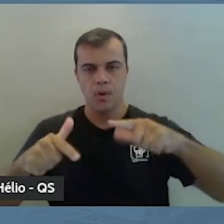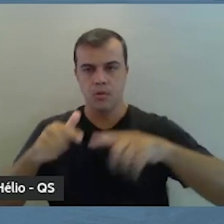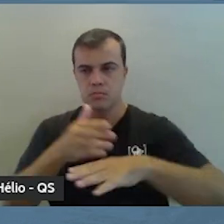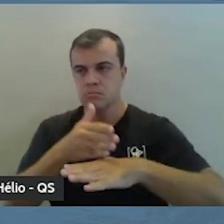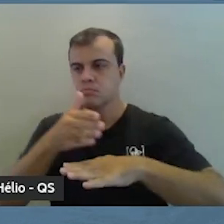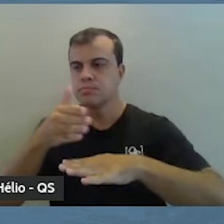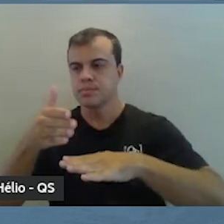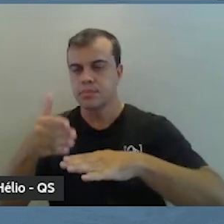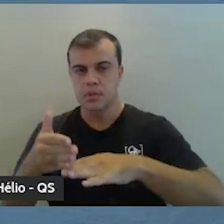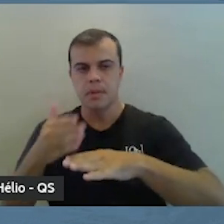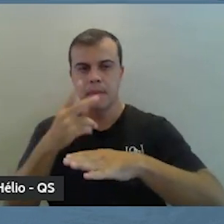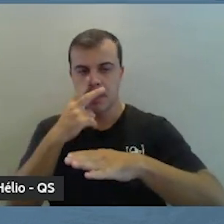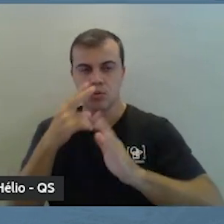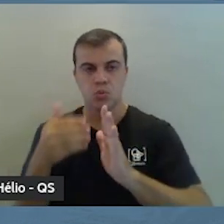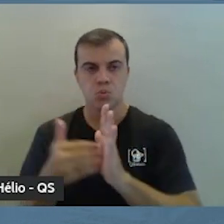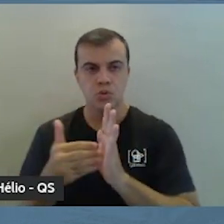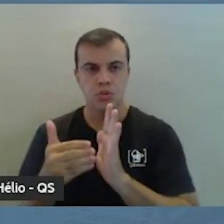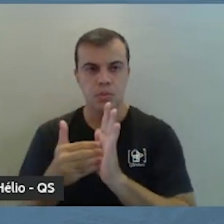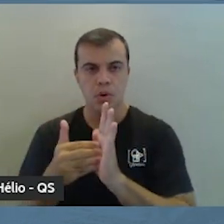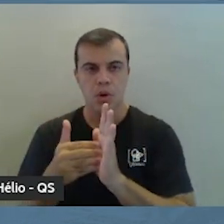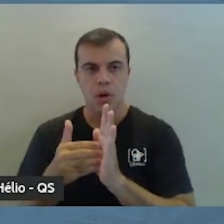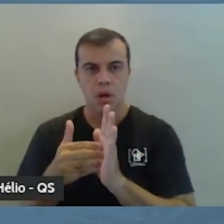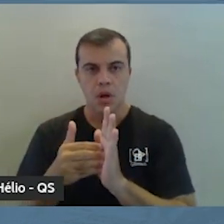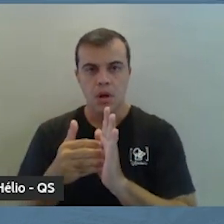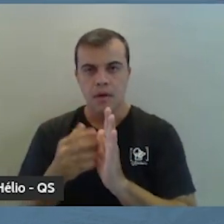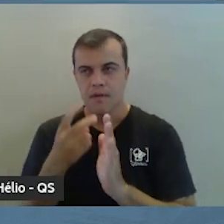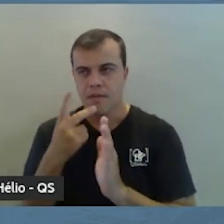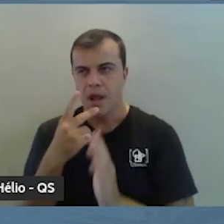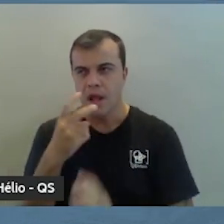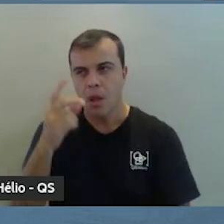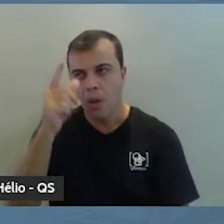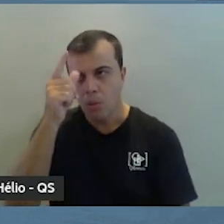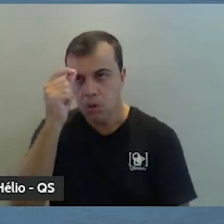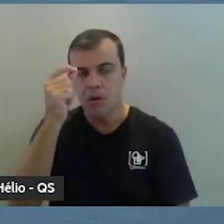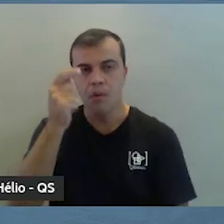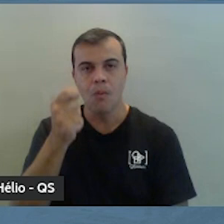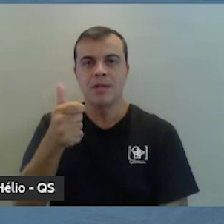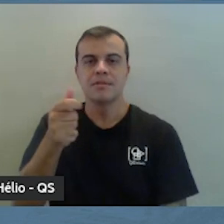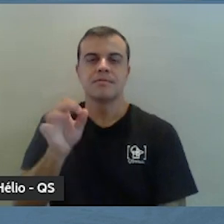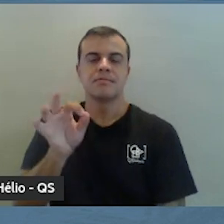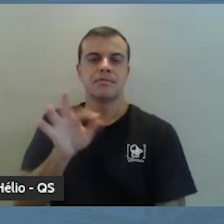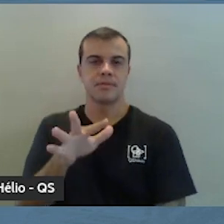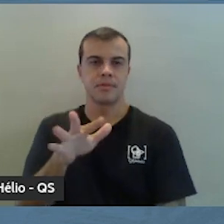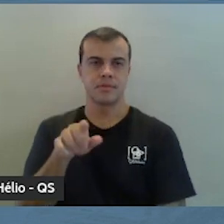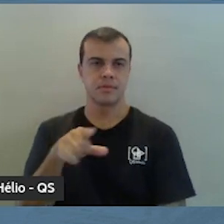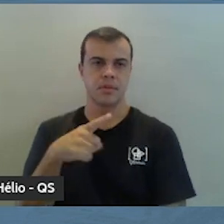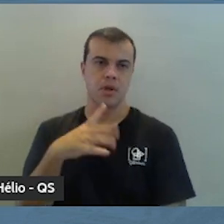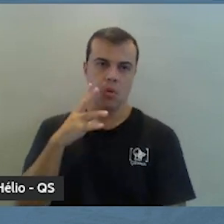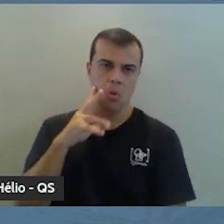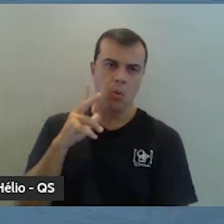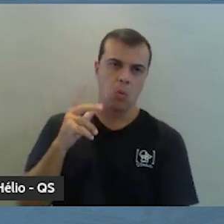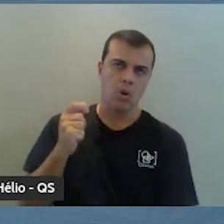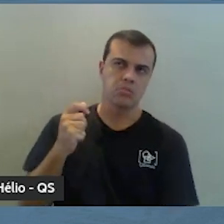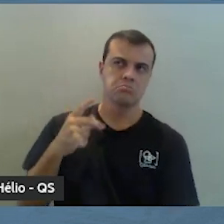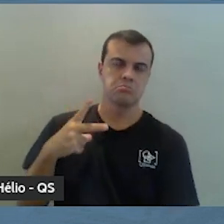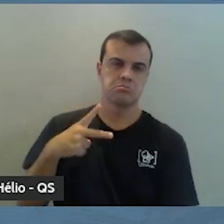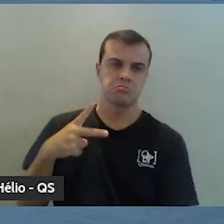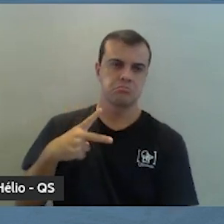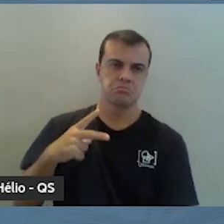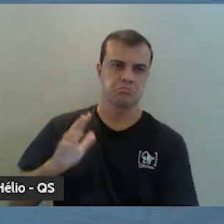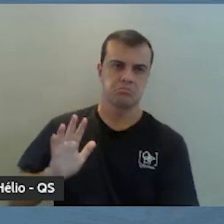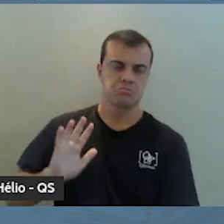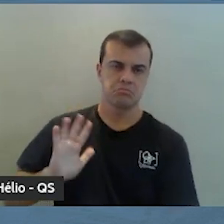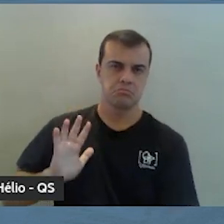o último grito de suspiro, né? Alguns críticos falam isso, do modernismo. Eu, particularmente, não acho que seja